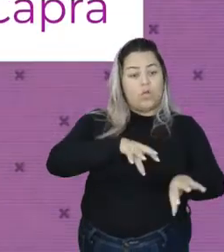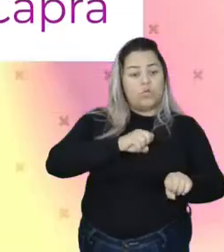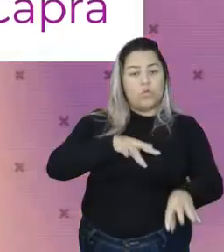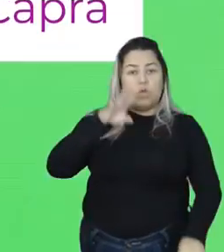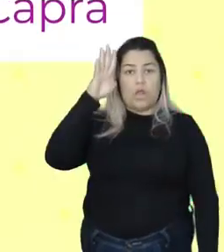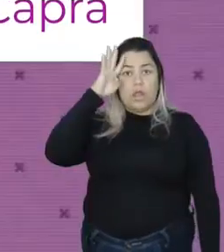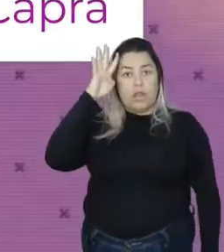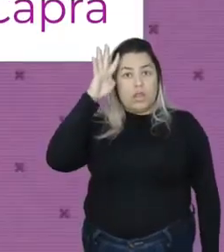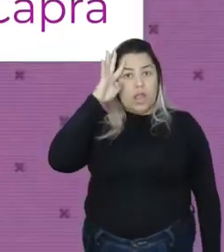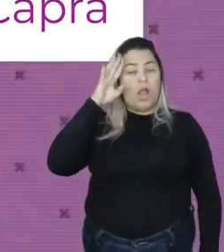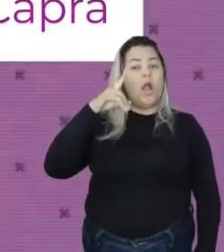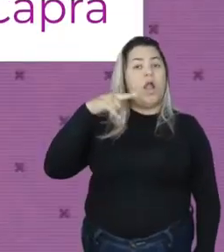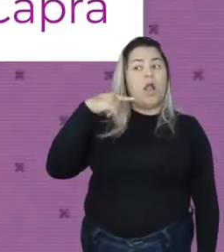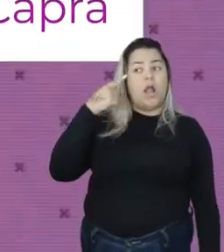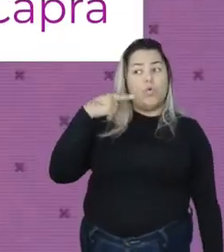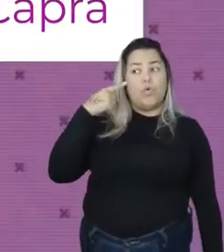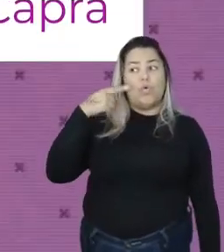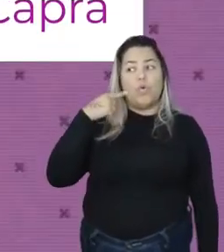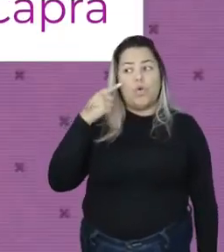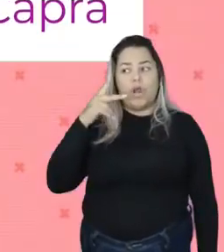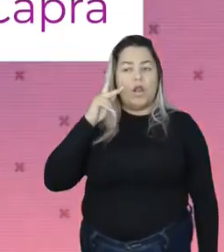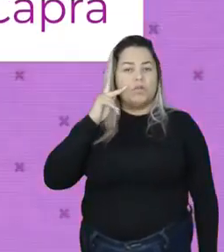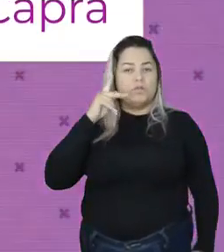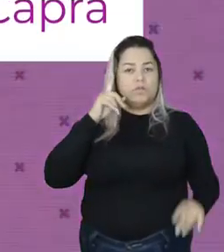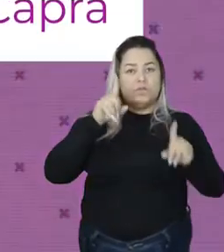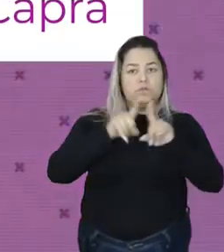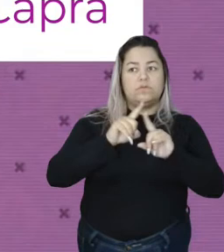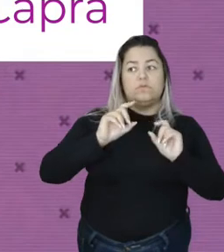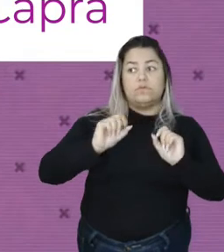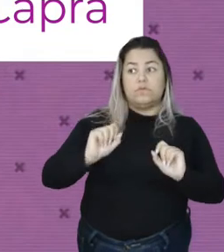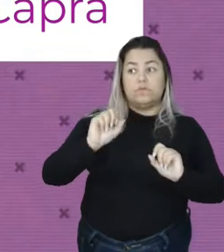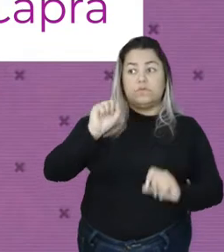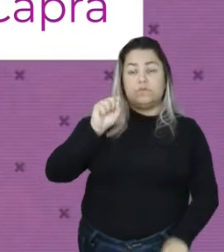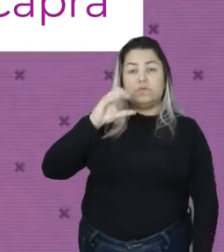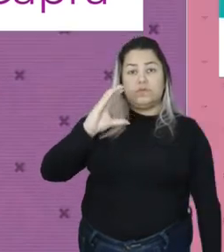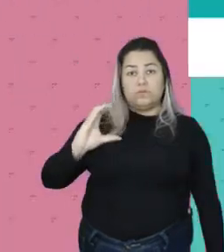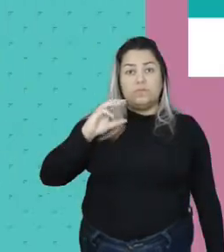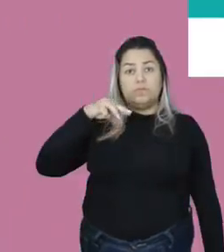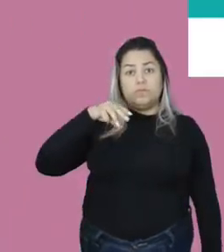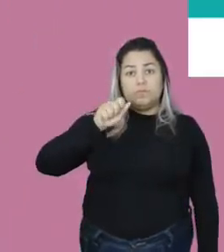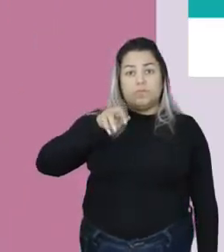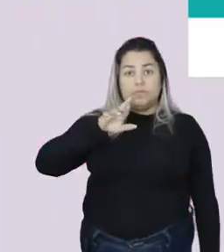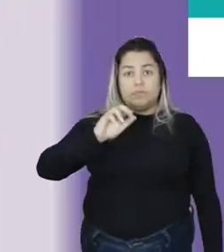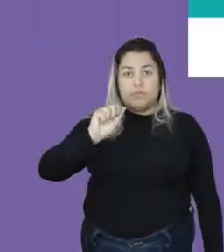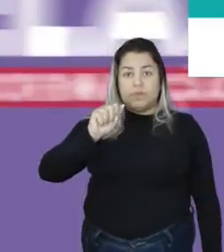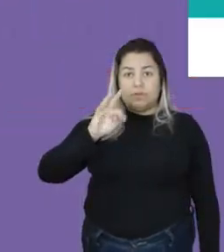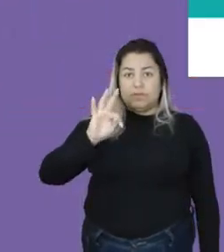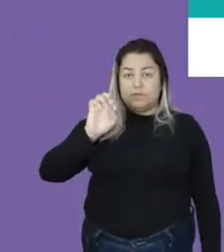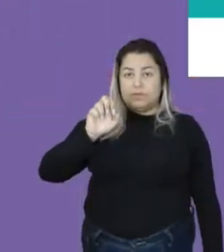a advogada e ex-vereadora de São Miguel do Oeste, em Santa Catarina, Maria Tereza Capra.